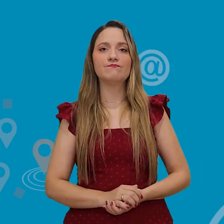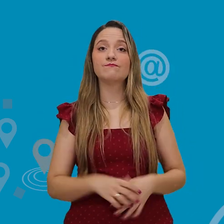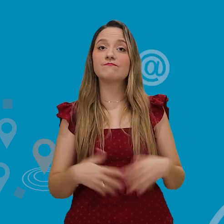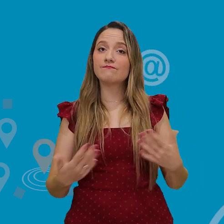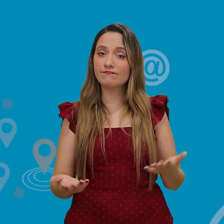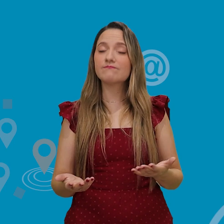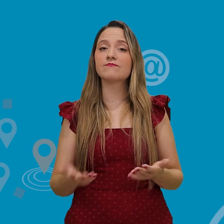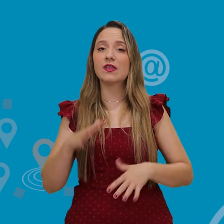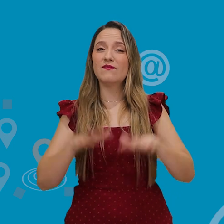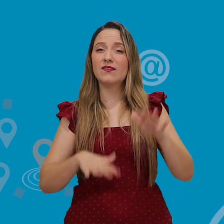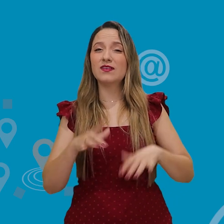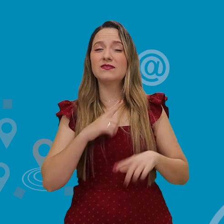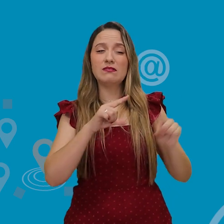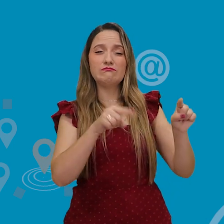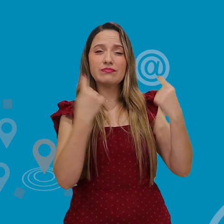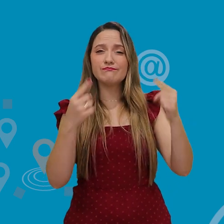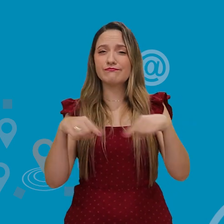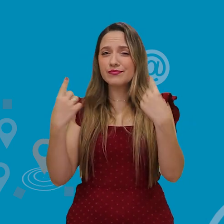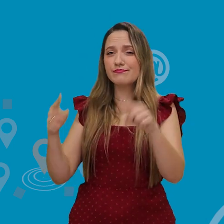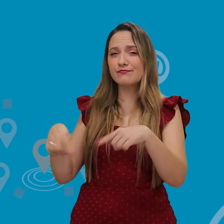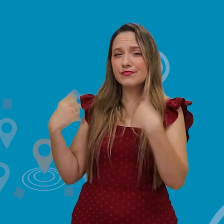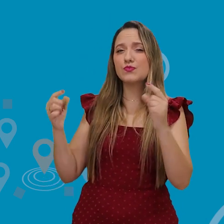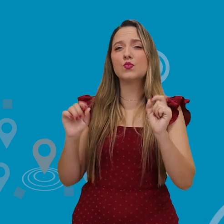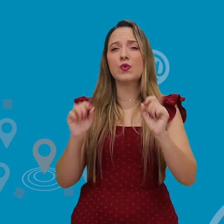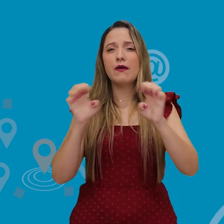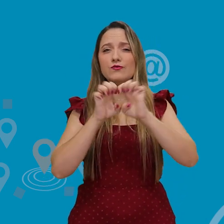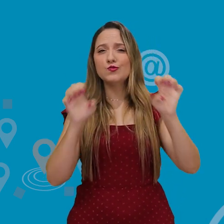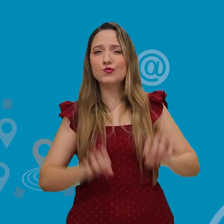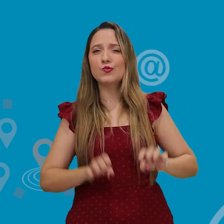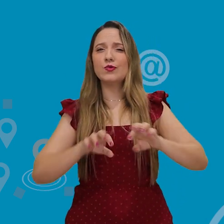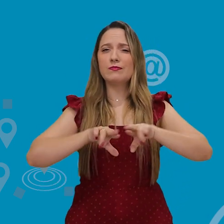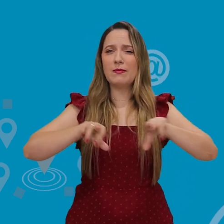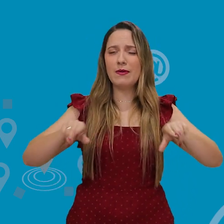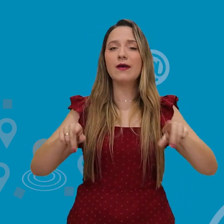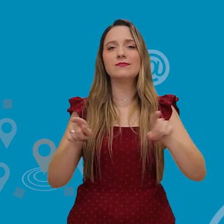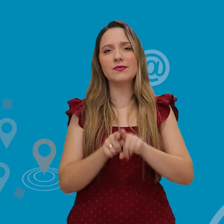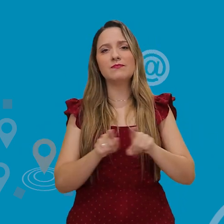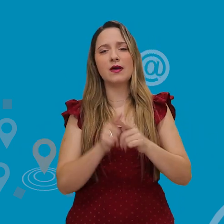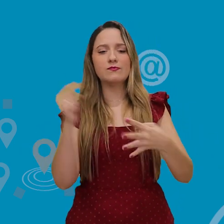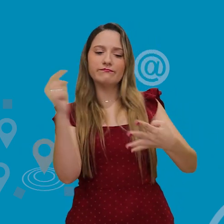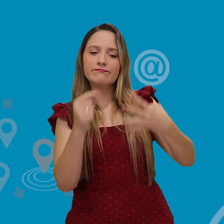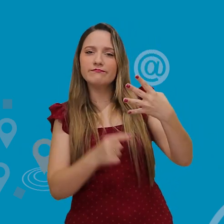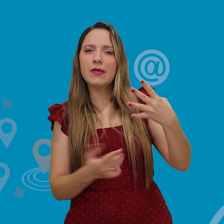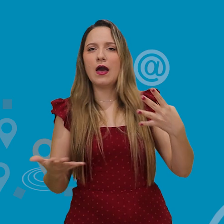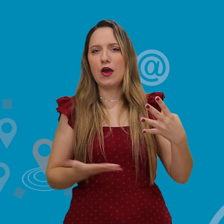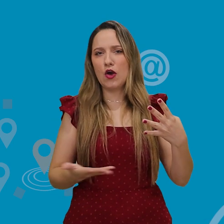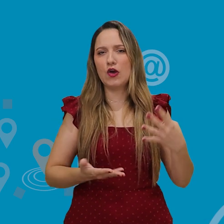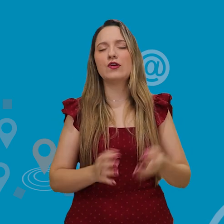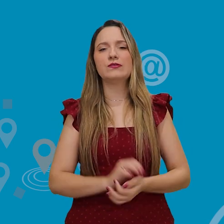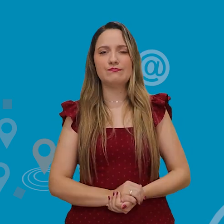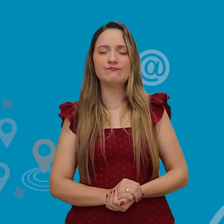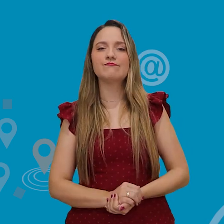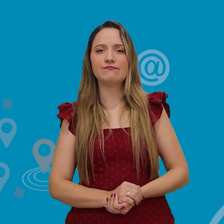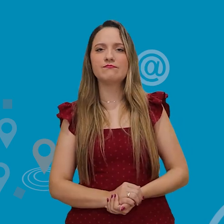como, às vezes, os desafios de infraestrutura que a gente tem que lidar, talvez esses 4 pontos agora, nesse momento, do qual